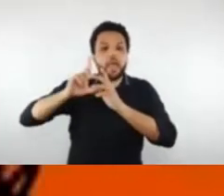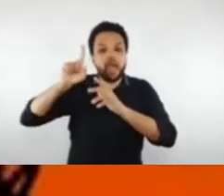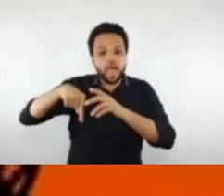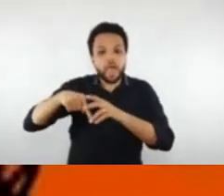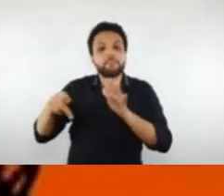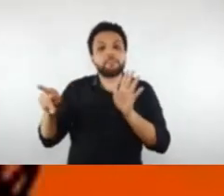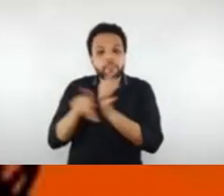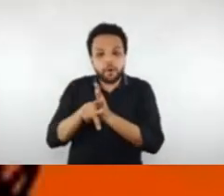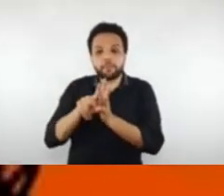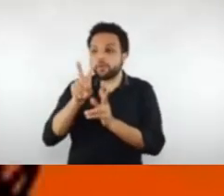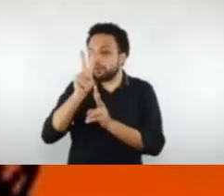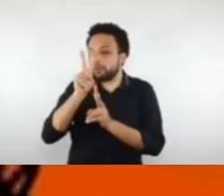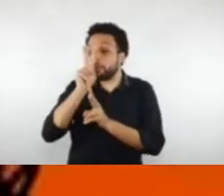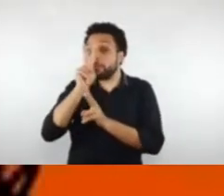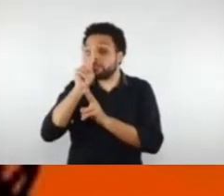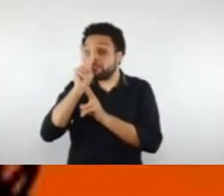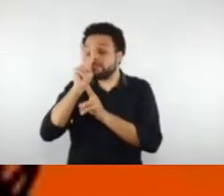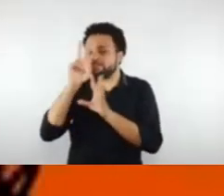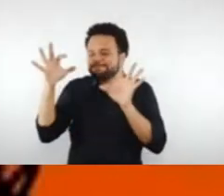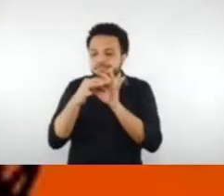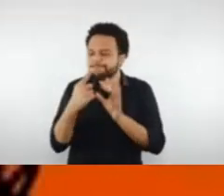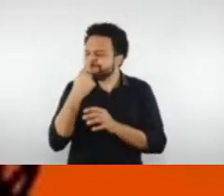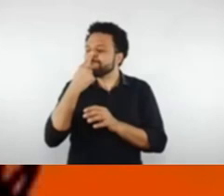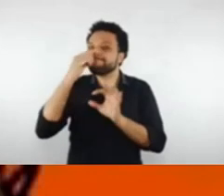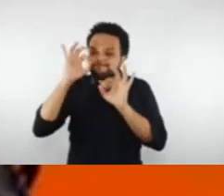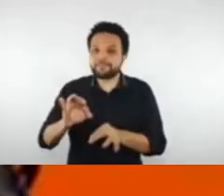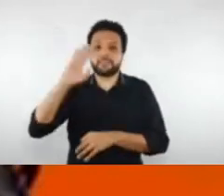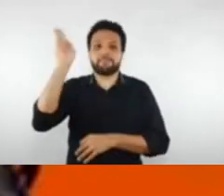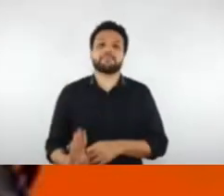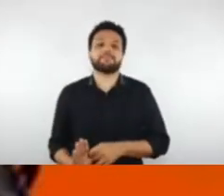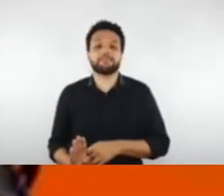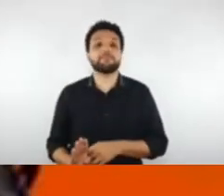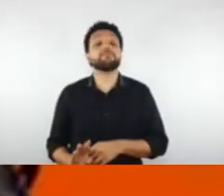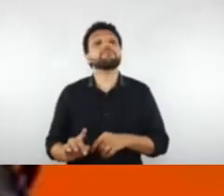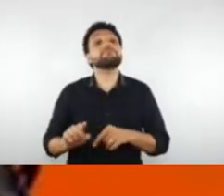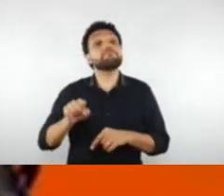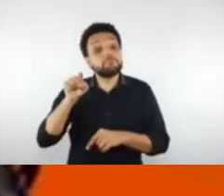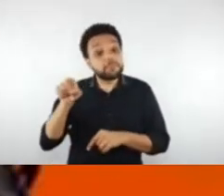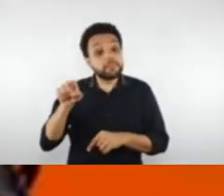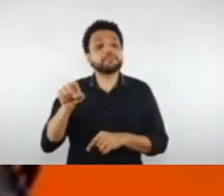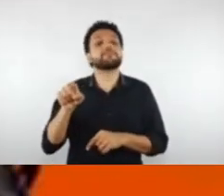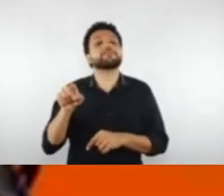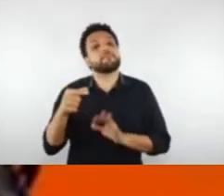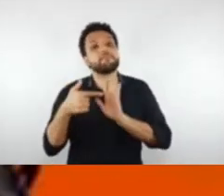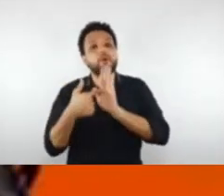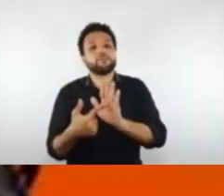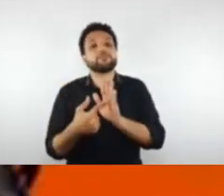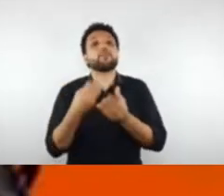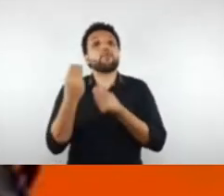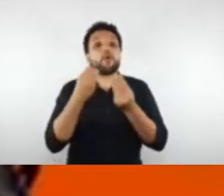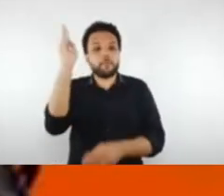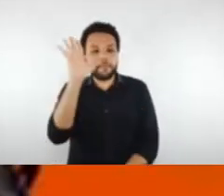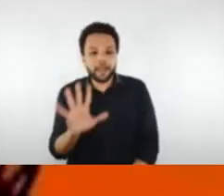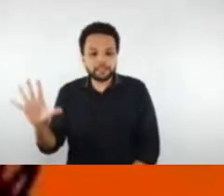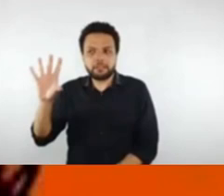né? Mas, por outro lado, ele traz uma figura que faz a conexão desses rituais com o mundo internacional,